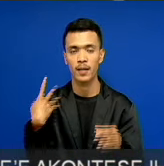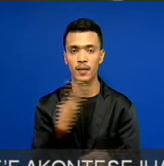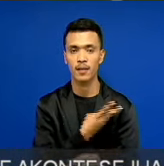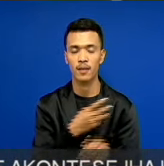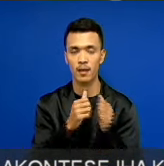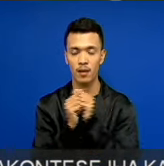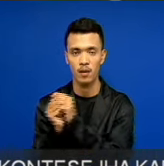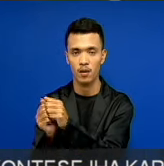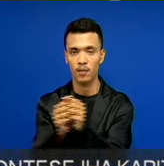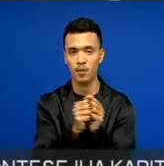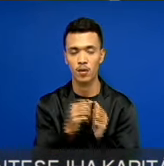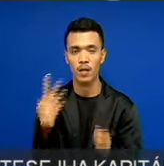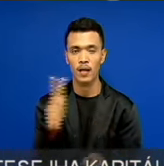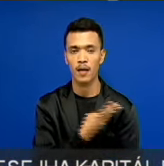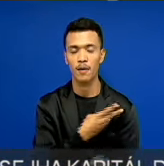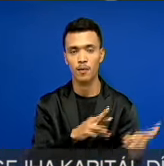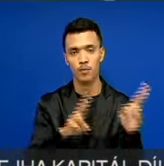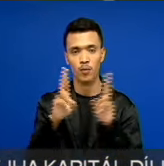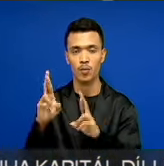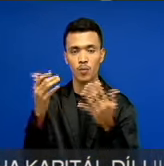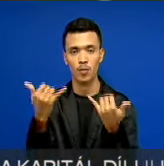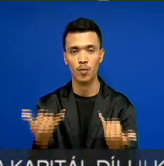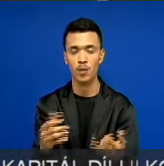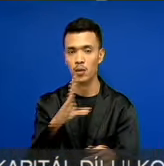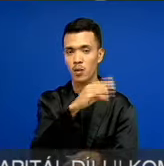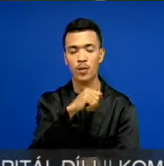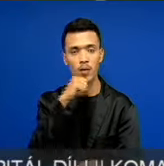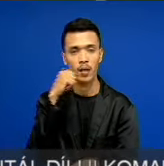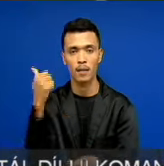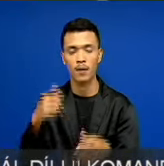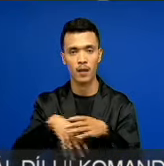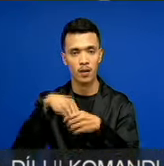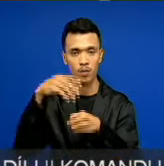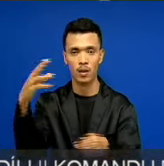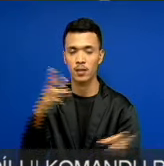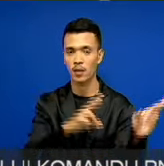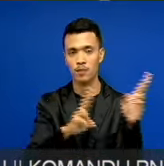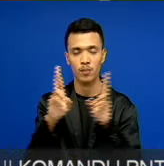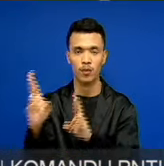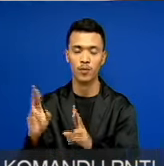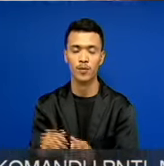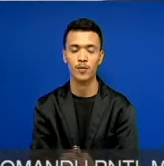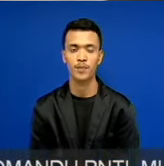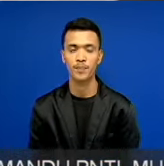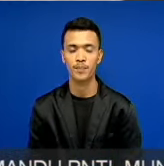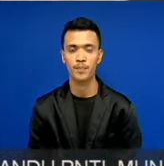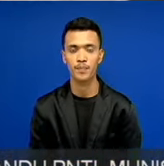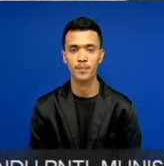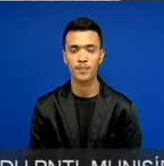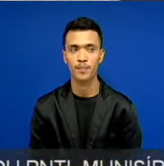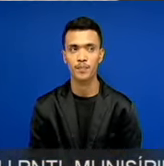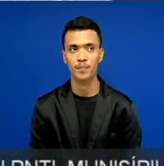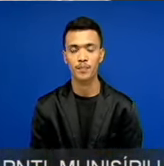be ami pronto ohin kera saka abang atum mai so am pronto mai be am ne rai ka fokira am sela fo bistar. Se identifica